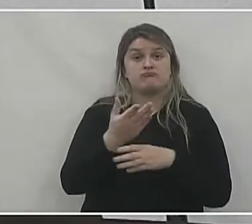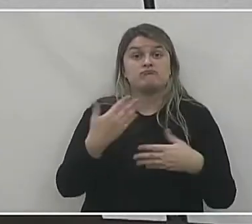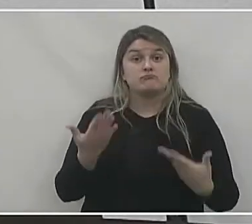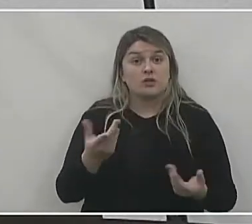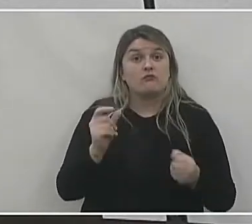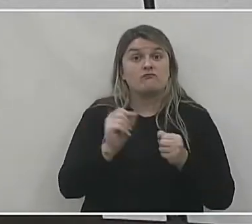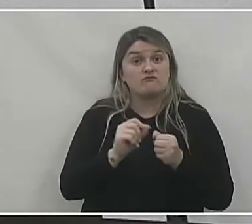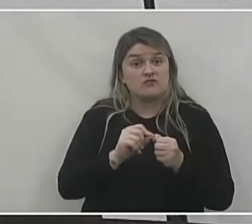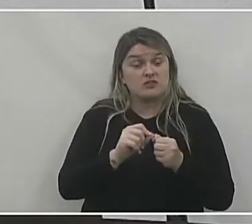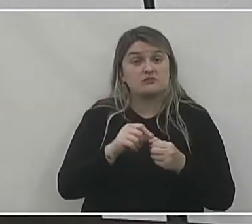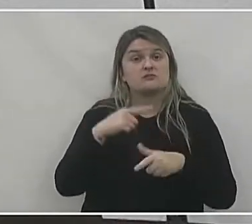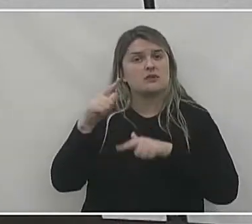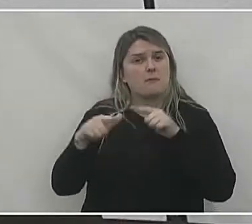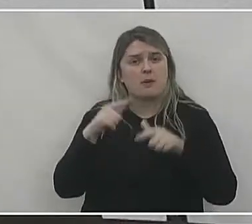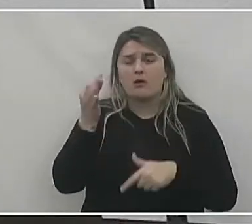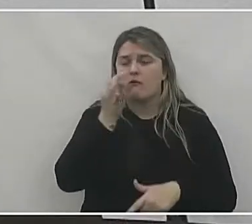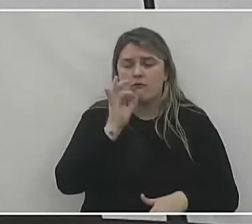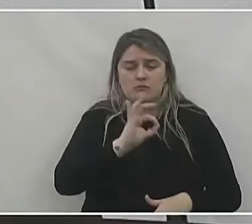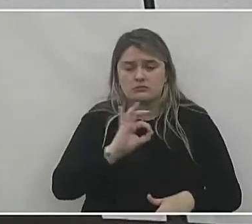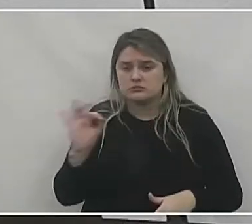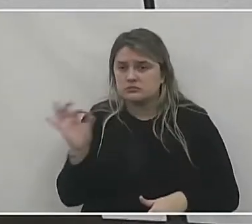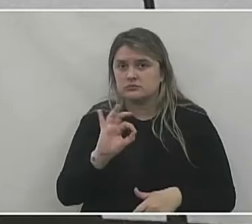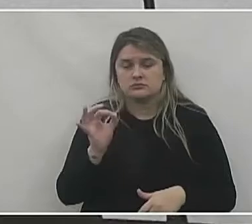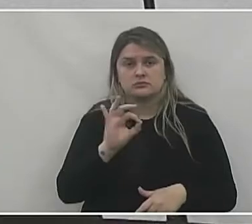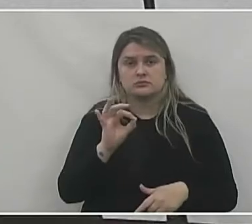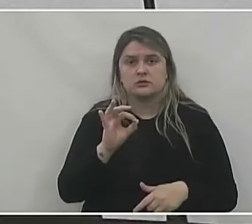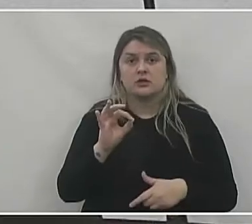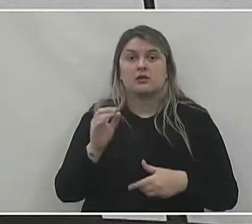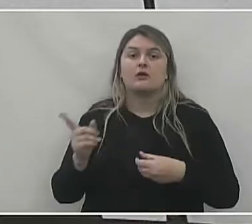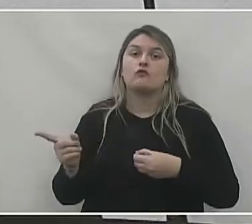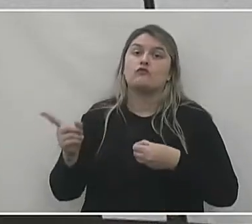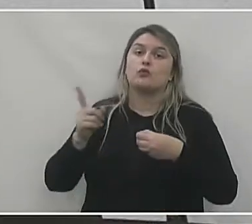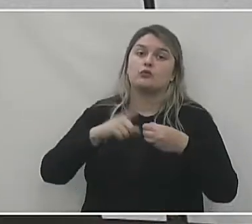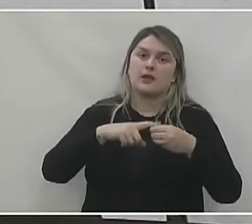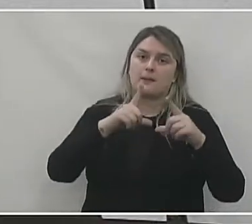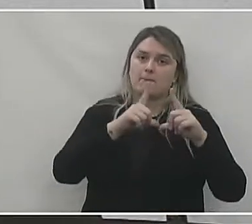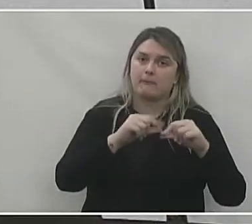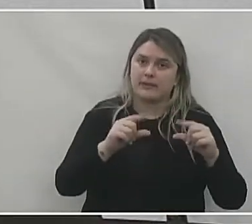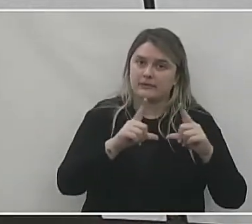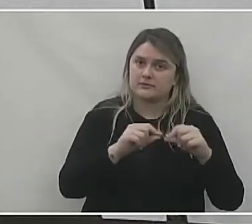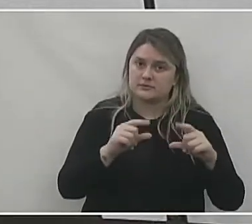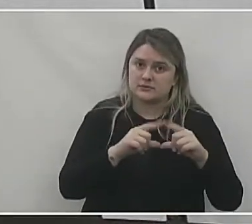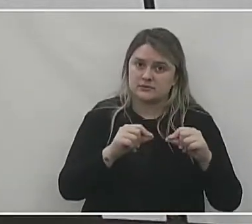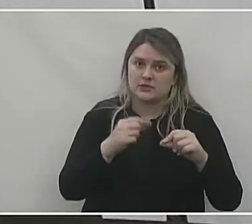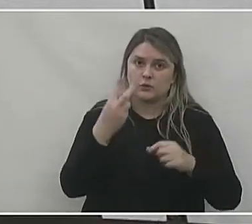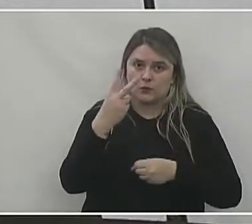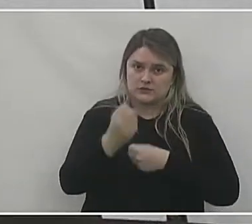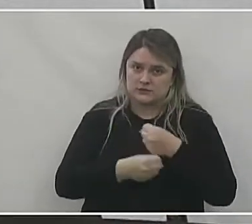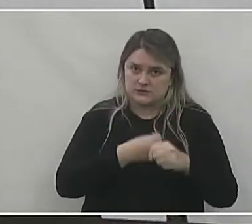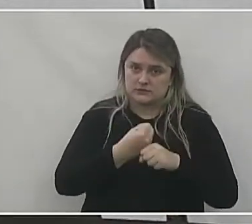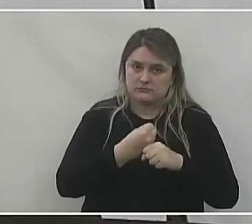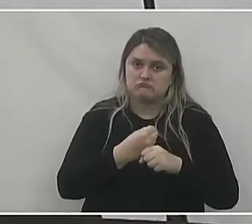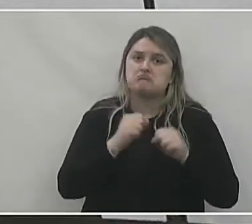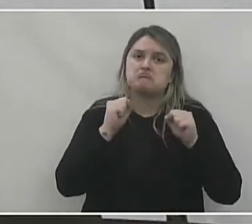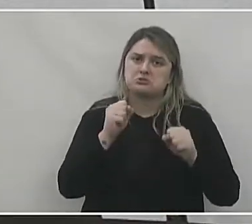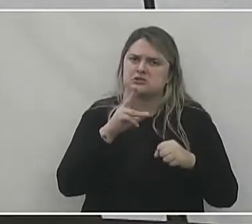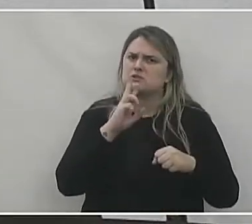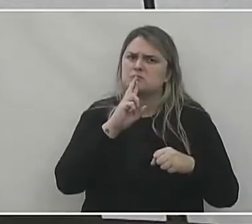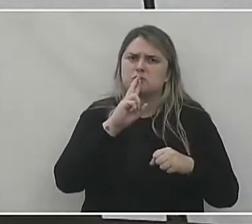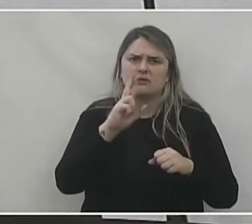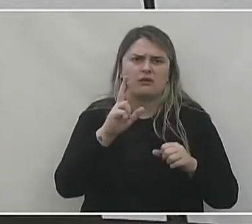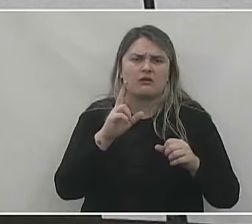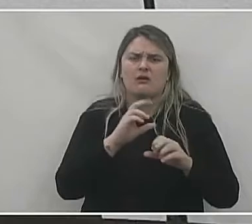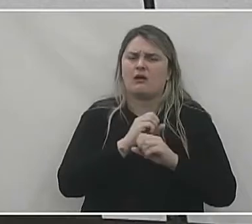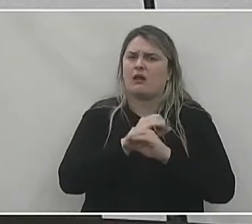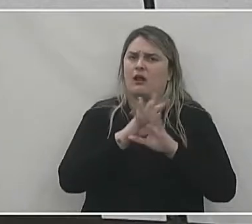gente fez um trabalho fantástico quando voltei de Brasília, aqueles 2 anos. Então eu poderia responder a sua pergunta